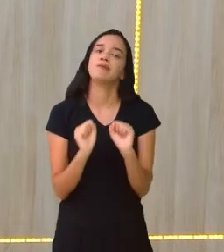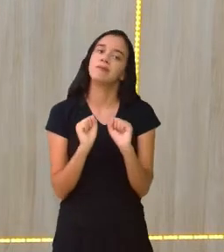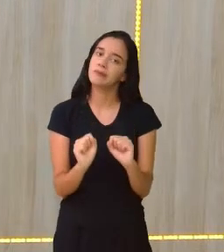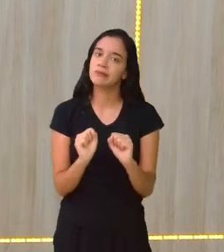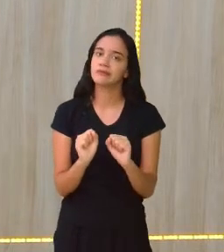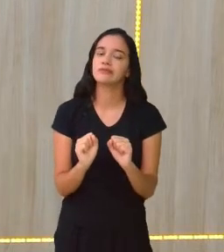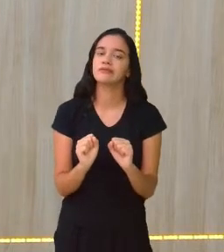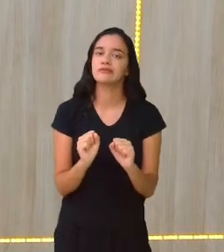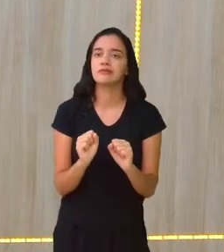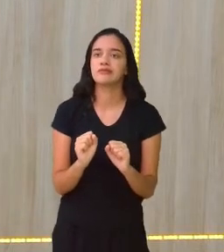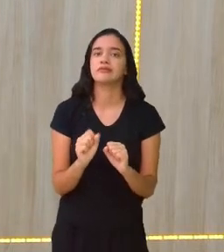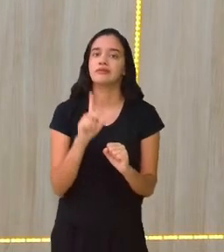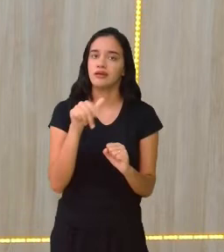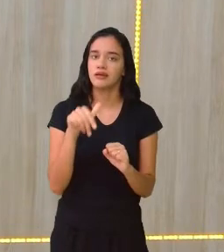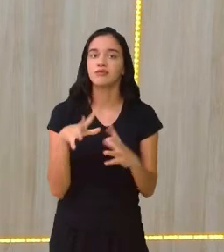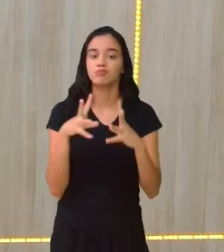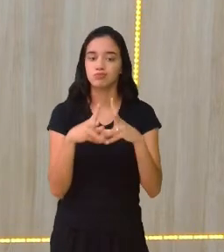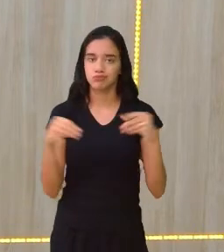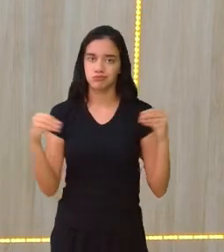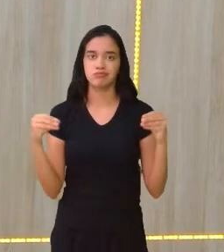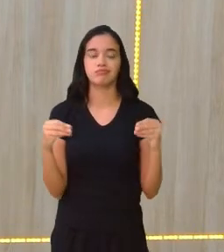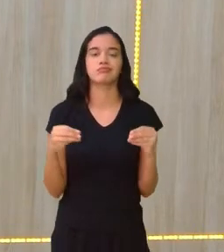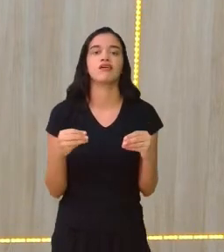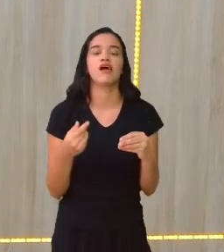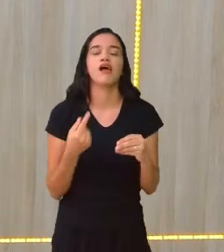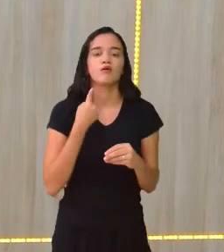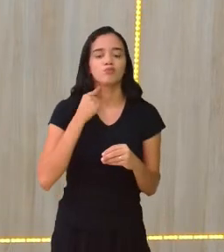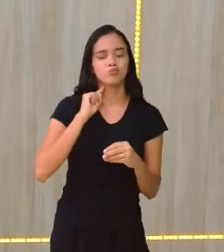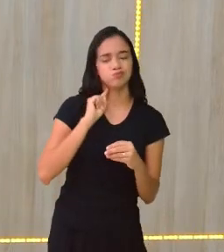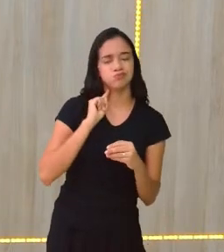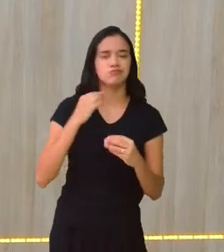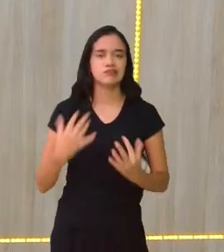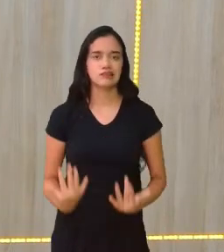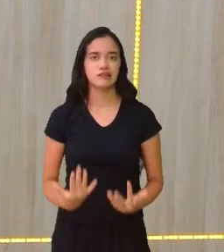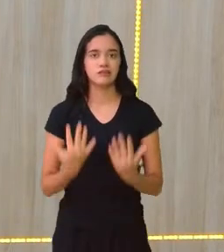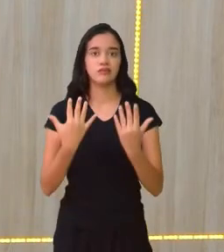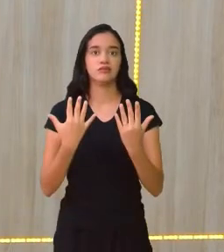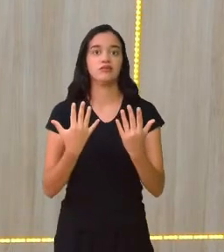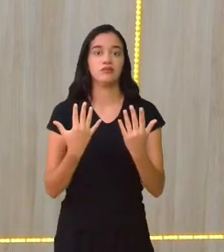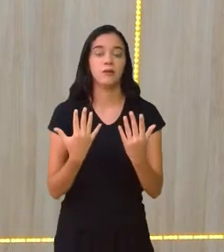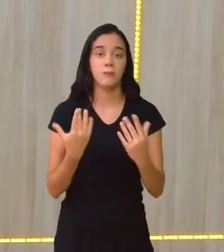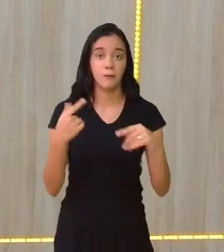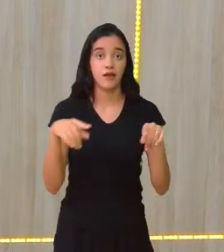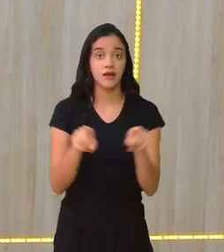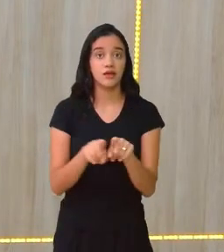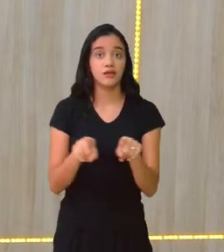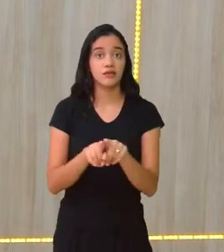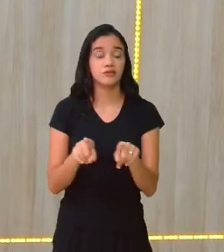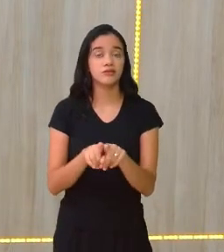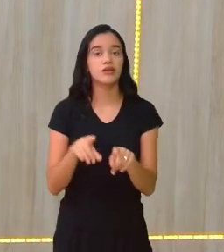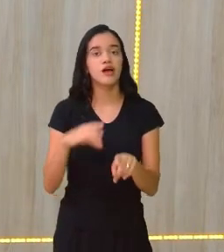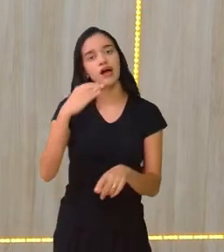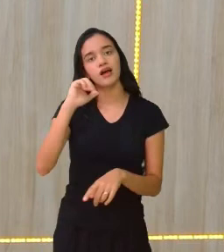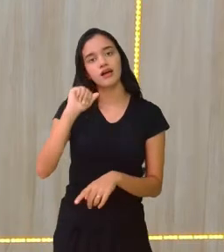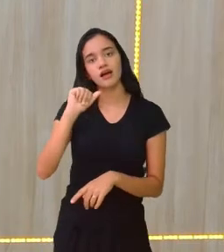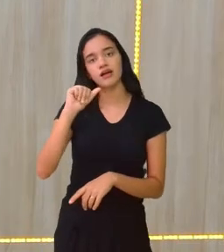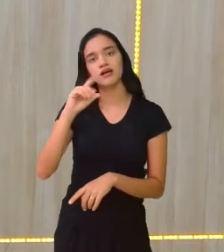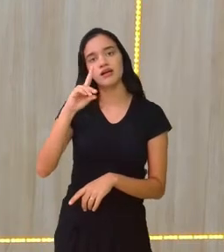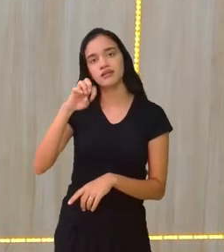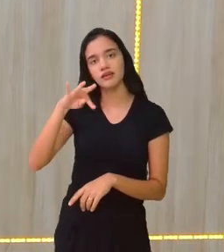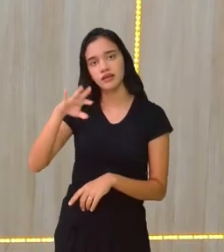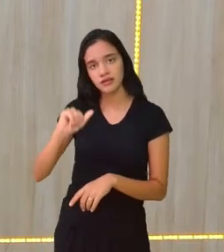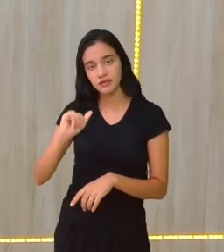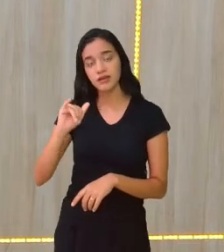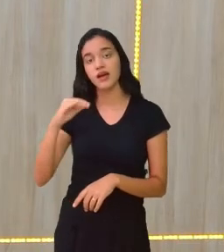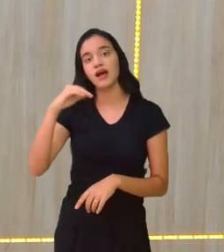né, à extinção. Poluição aí, né, da cadeia alimentar. Então a gente sabe, a gente até